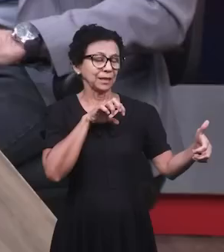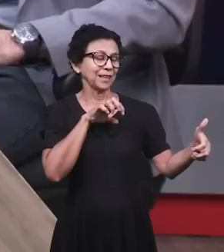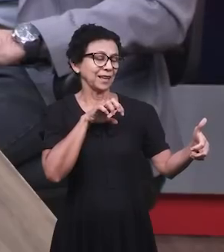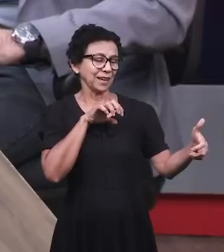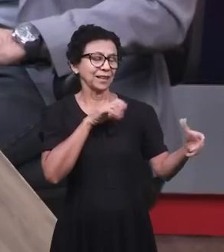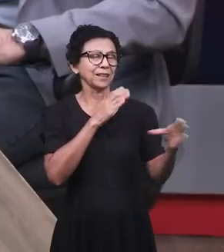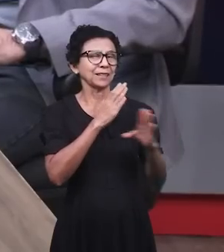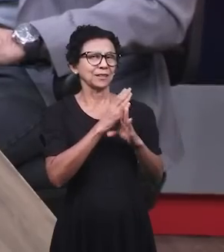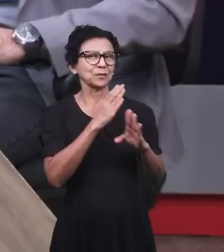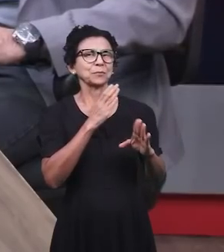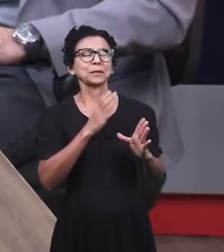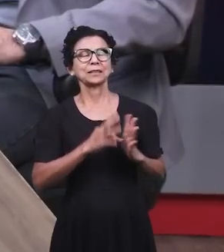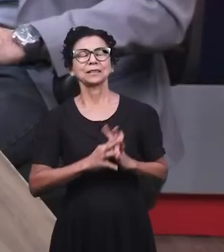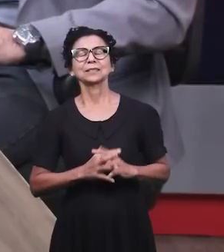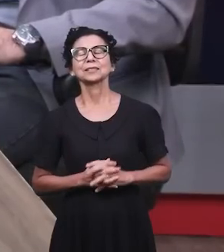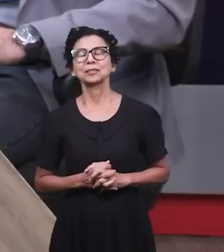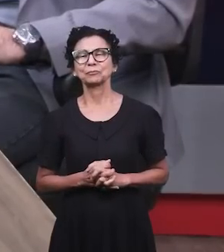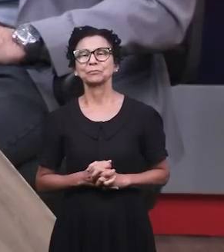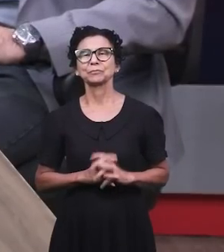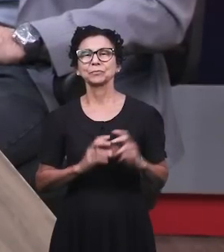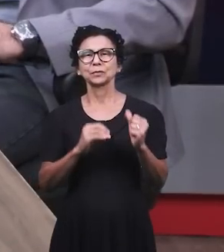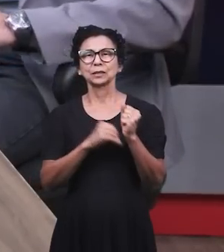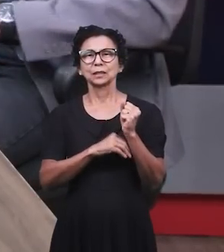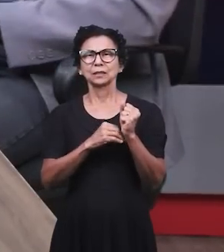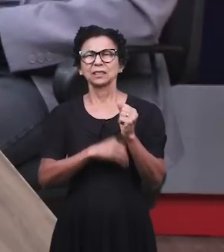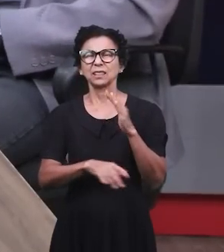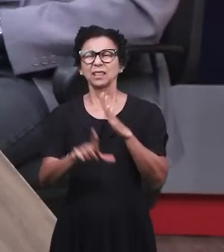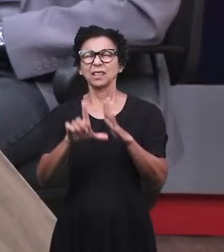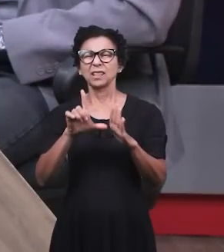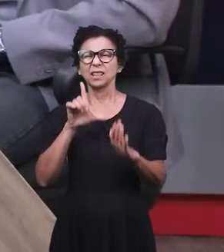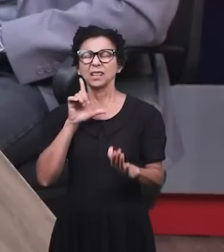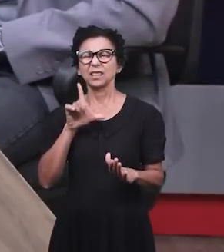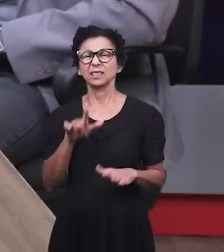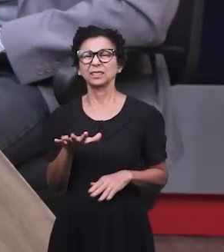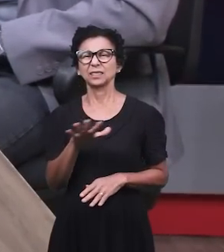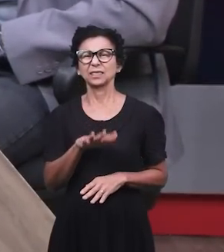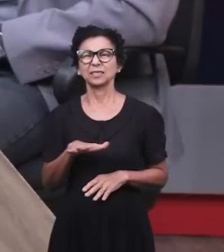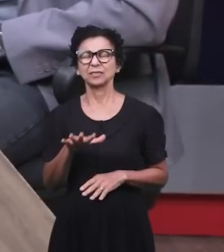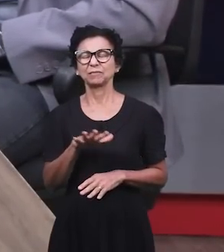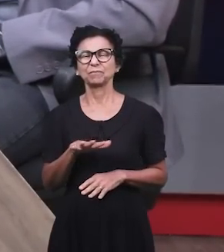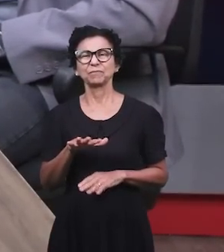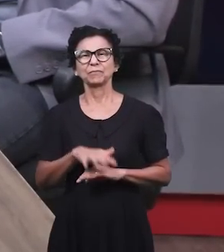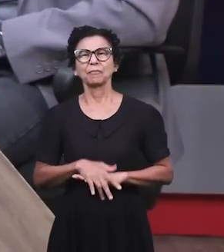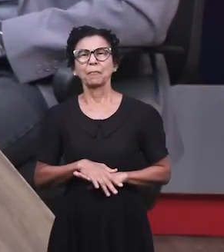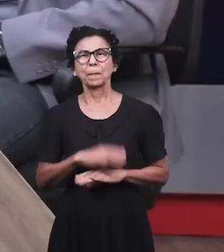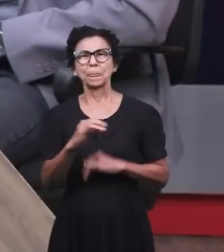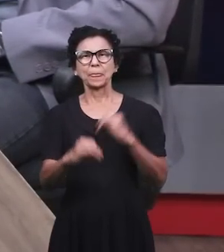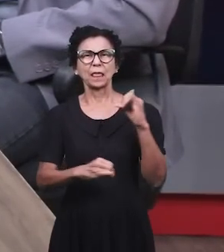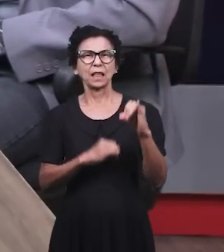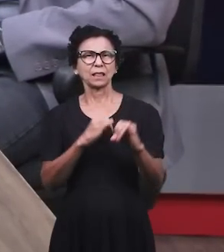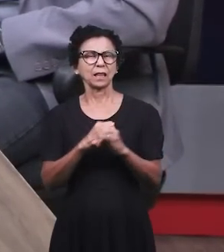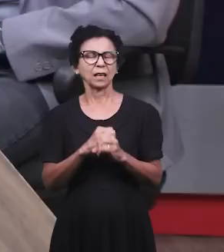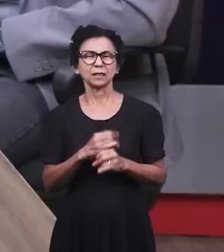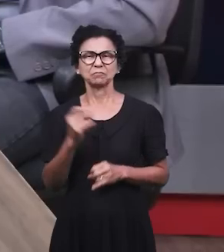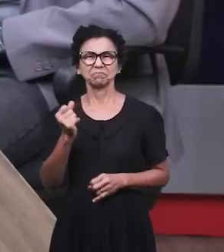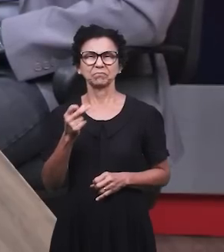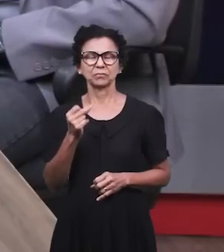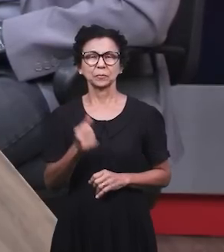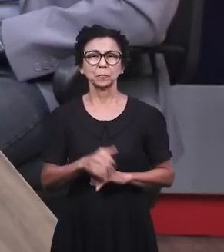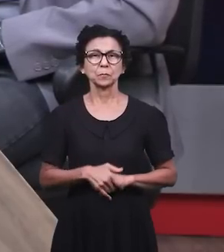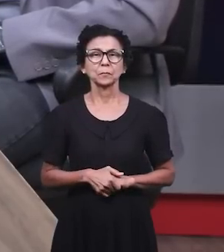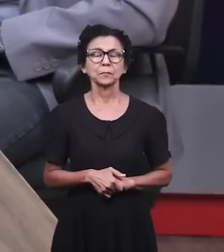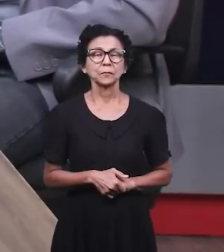pensar em computação, ou, enfim, informática, qualquer tipo de coisa, mas essa Na verdade, a informática ela usou